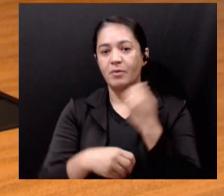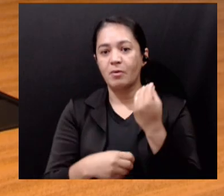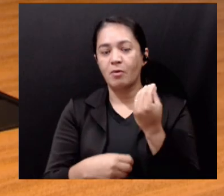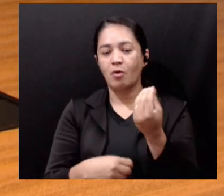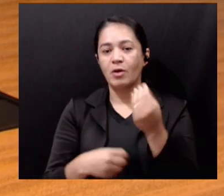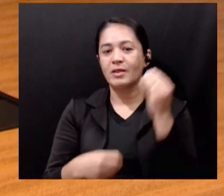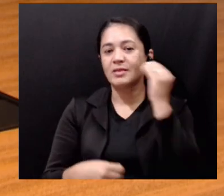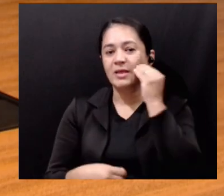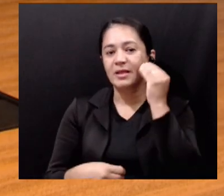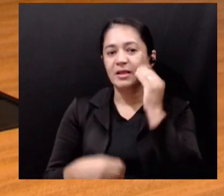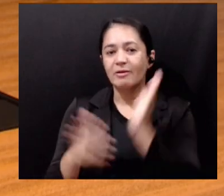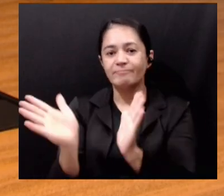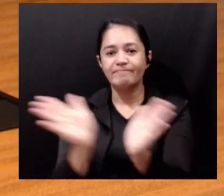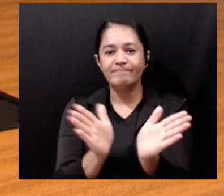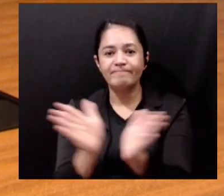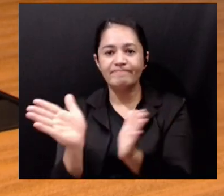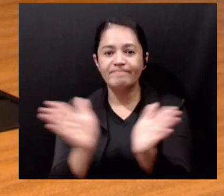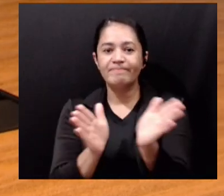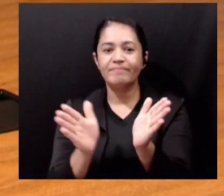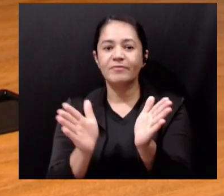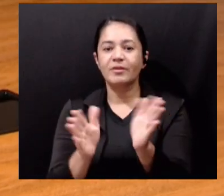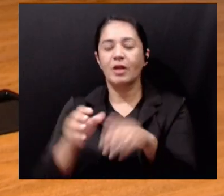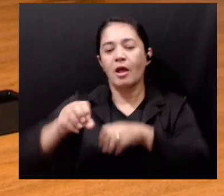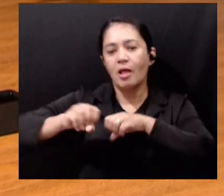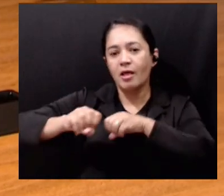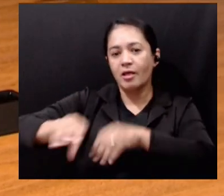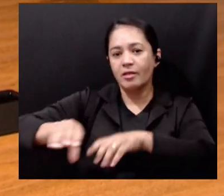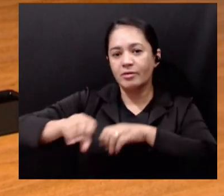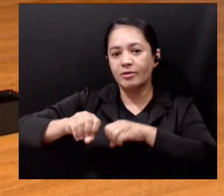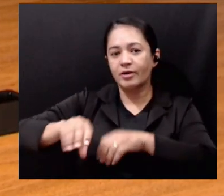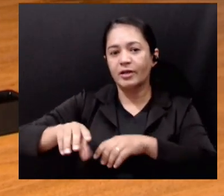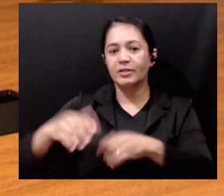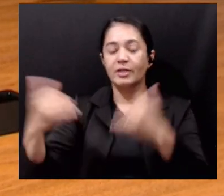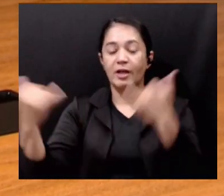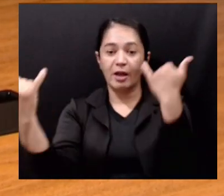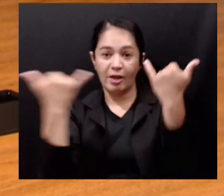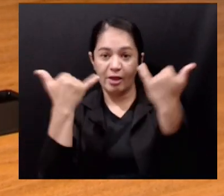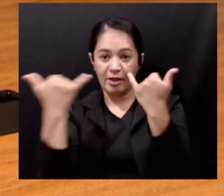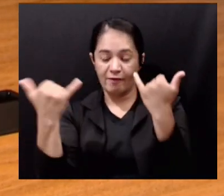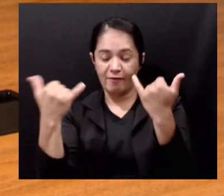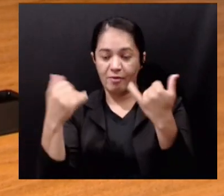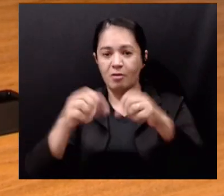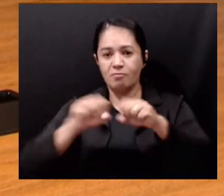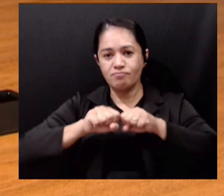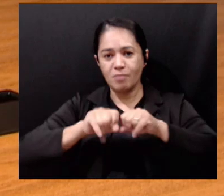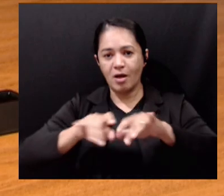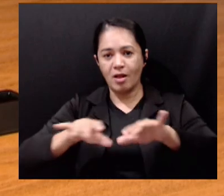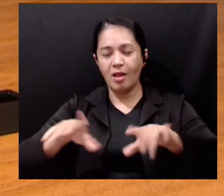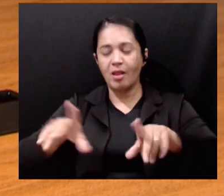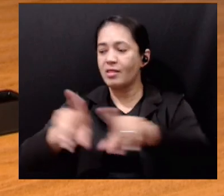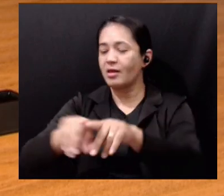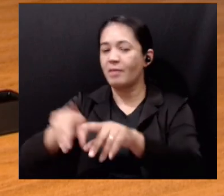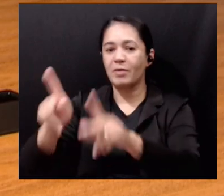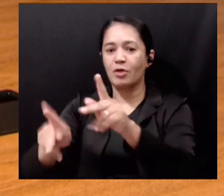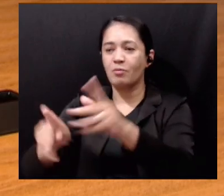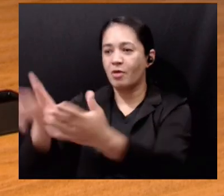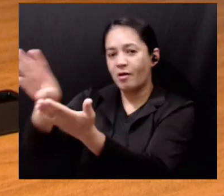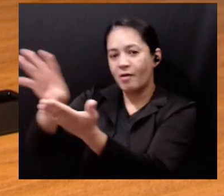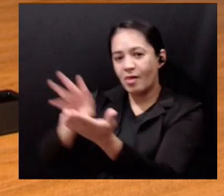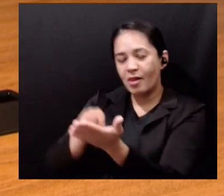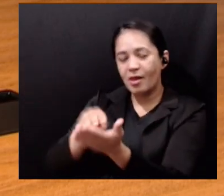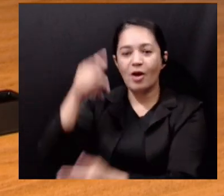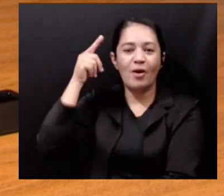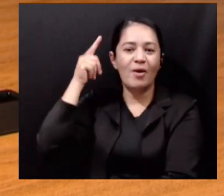a gente tentou ser o mais educativo possível, tanto para informar as pessoas como para inspirar elas, né? A gente fez muita coisa do zero e eu acredito